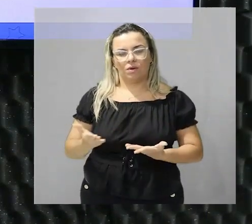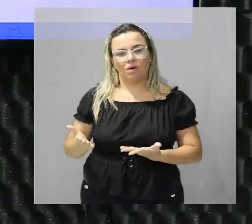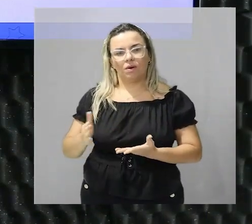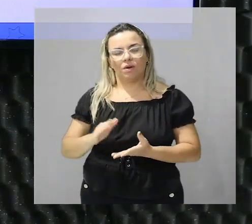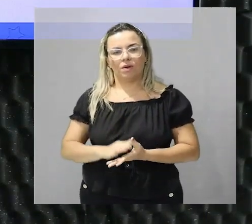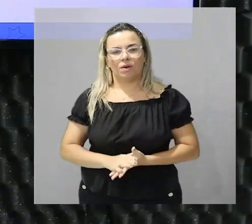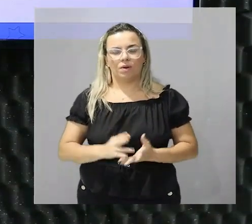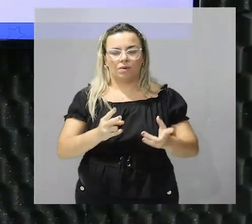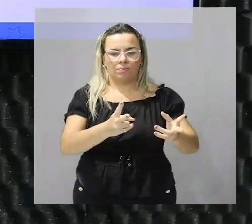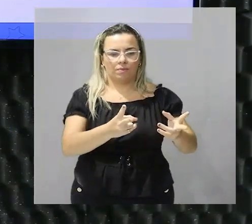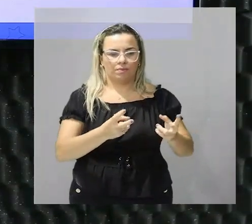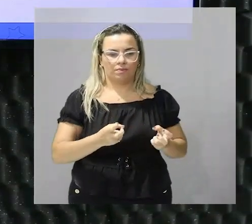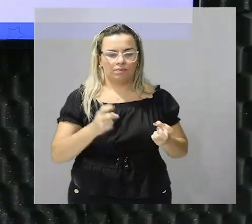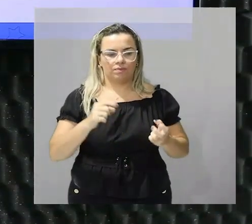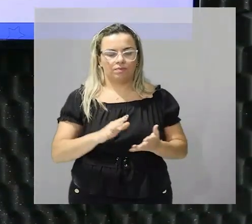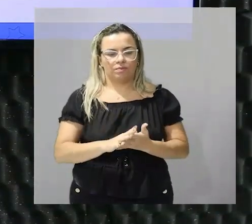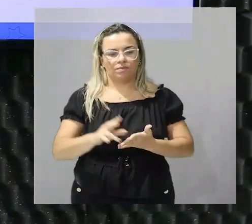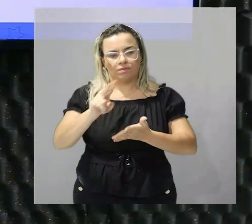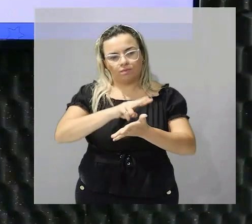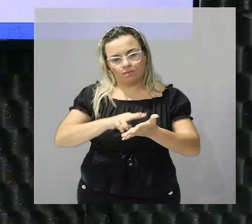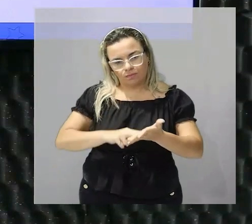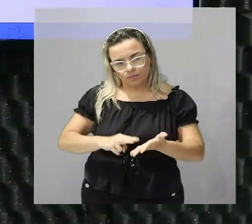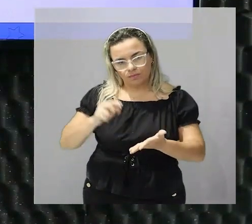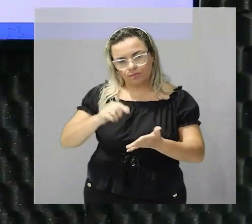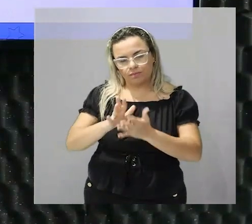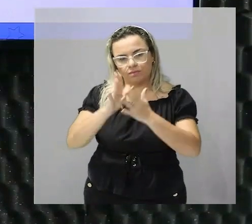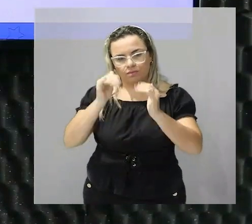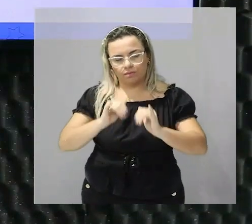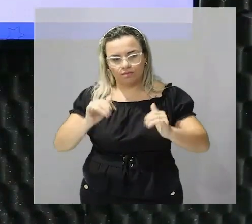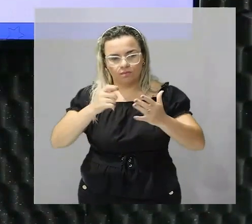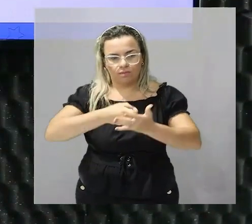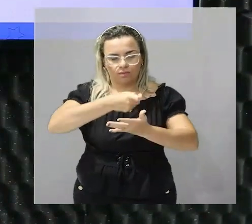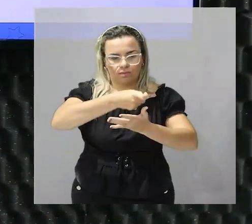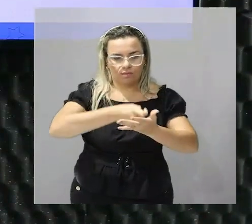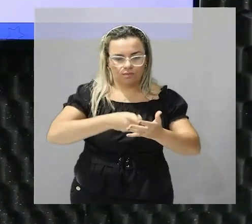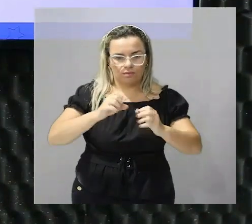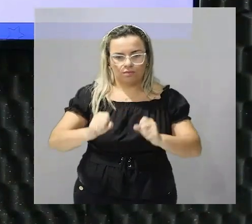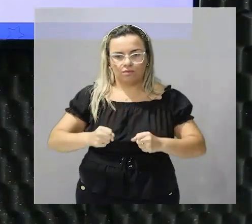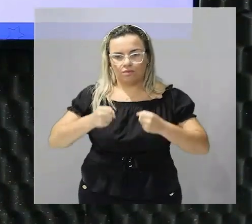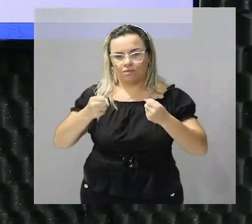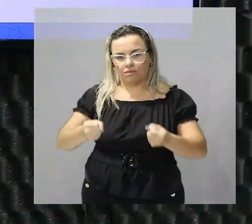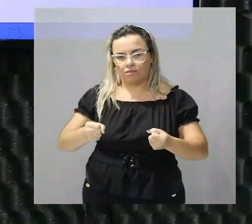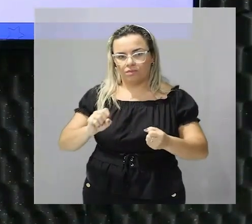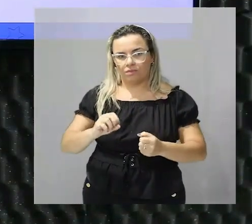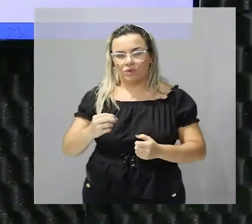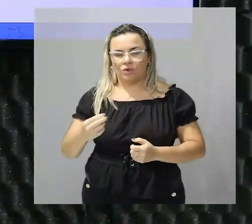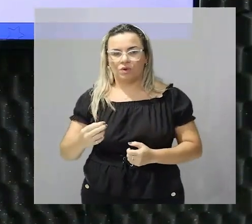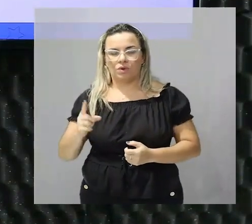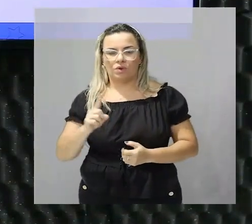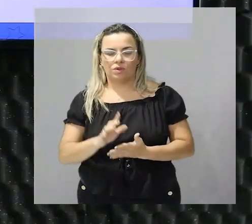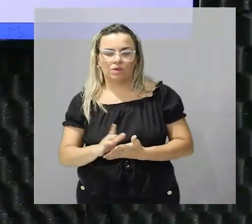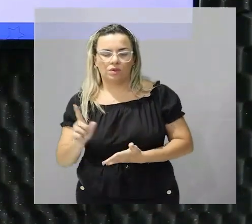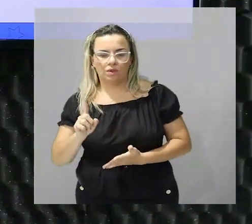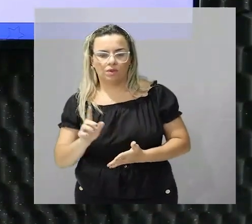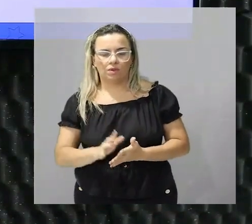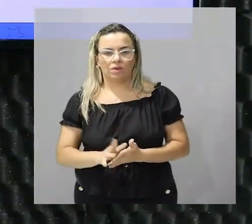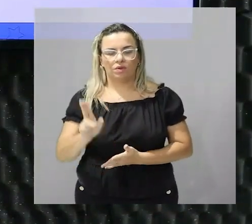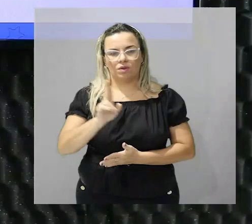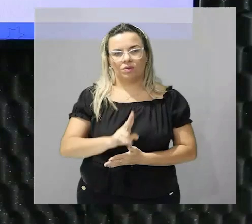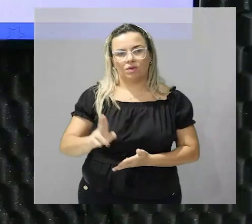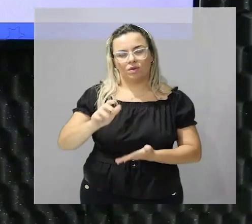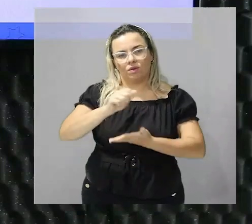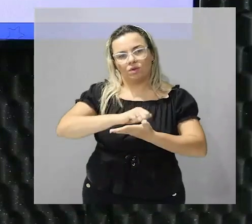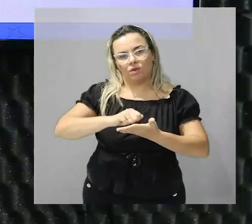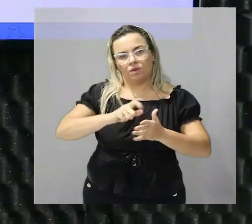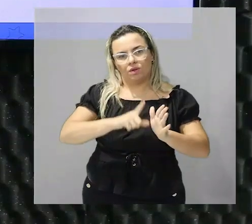aqui, gente, perceba que pela leitura do enunciado é até, né, você pode ou não usar a escrita